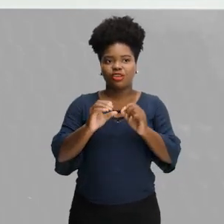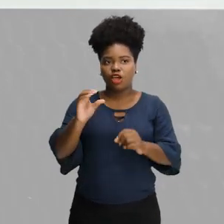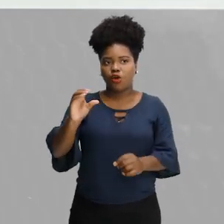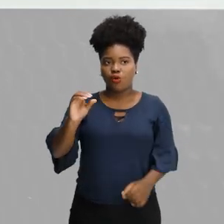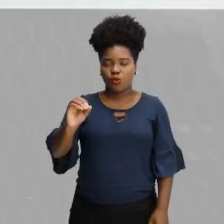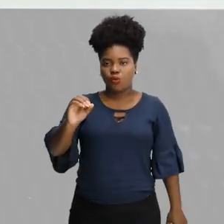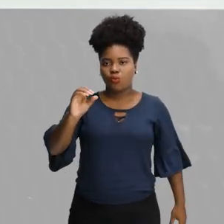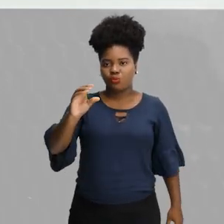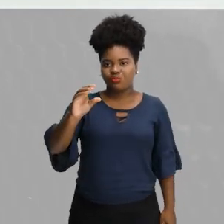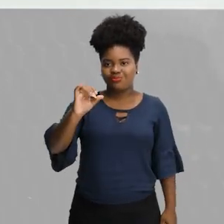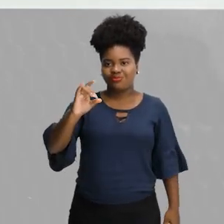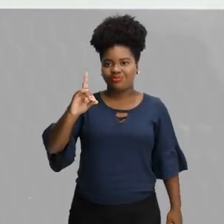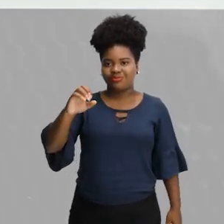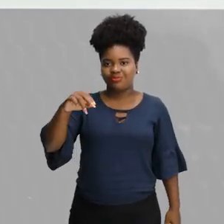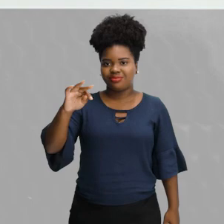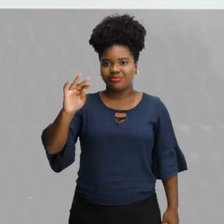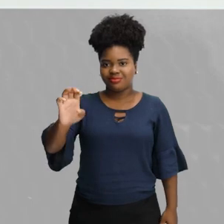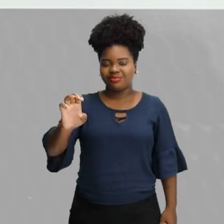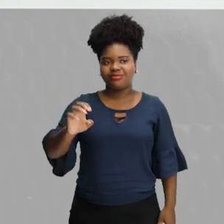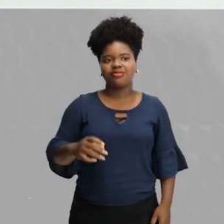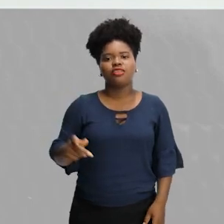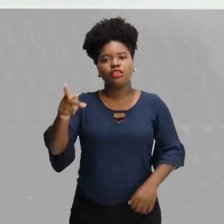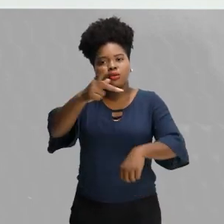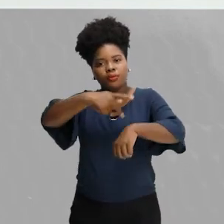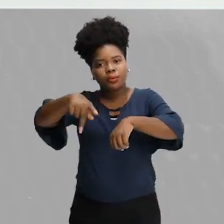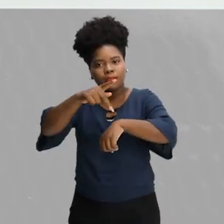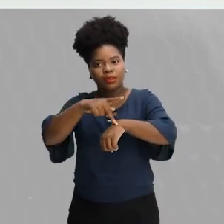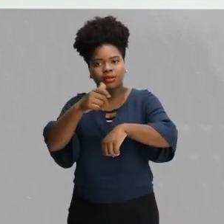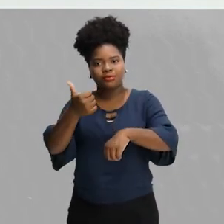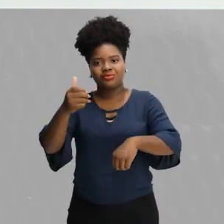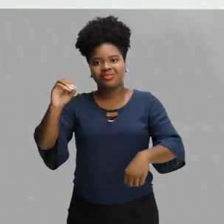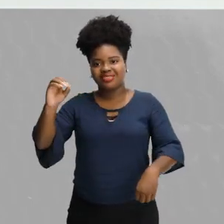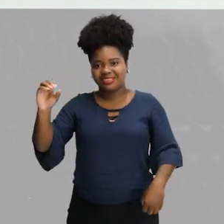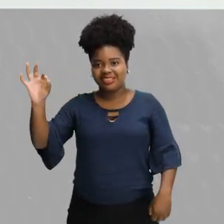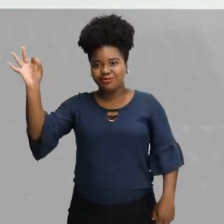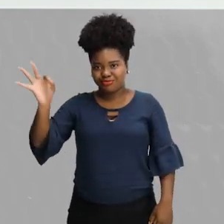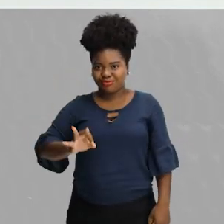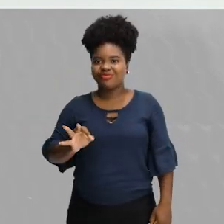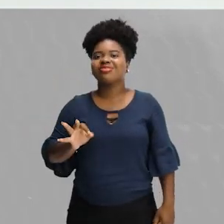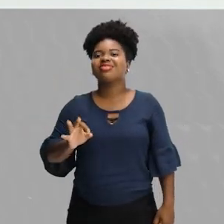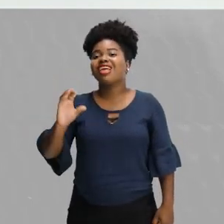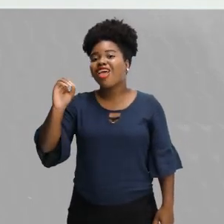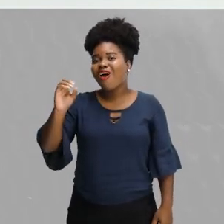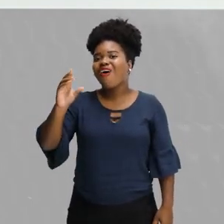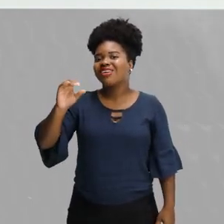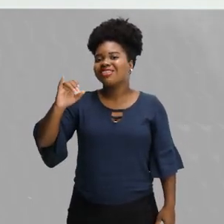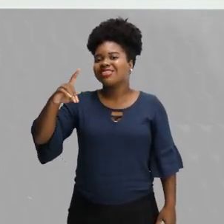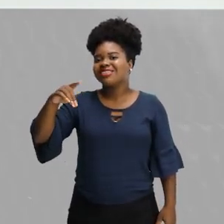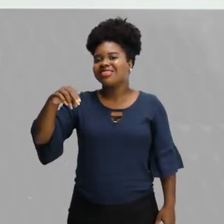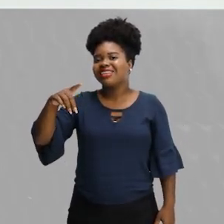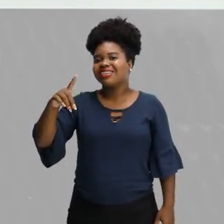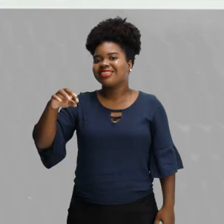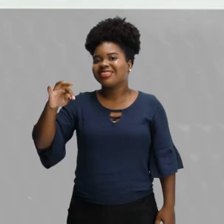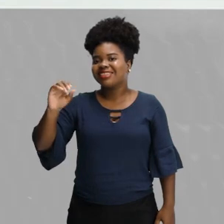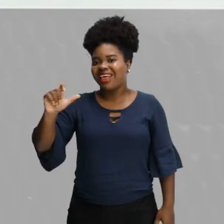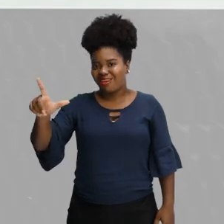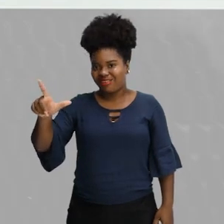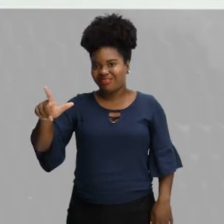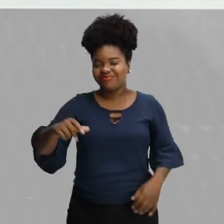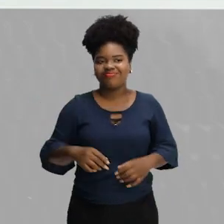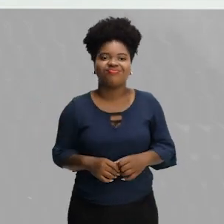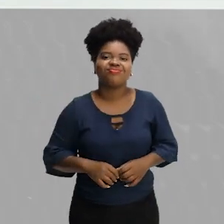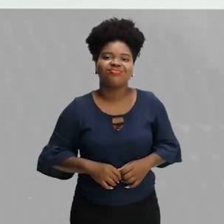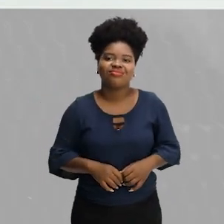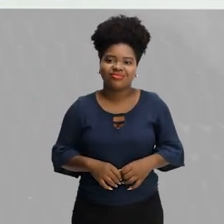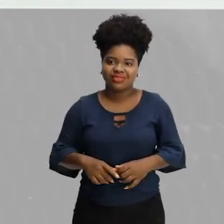ocidente. Nós somos um país 100% ocidental. 100% ocidental. Nós